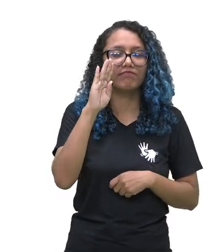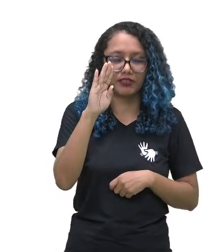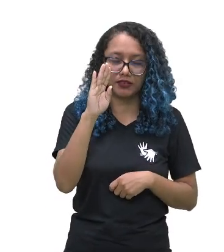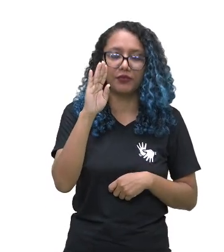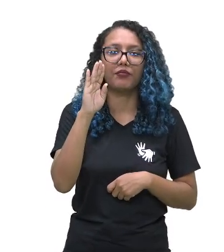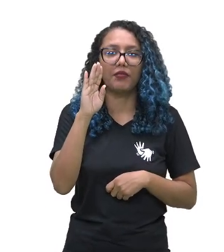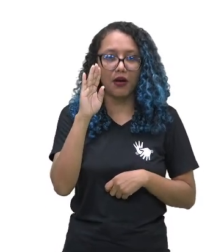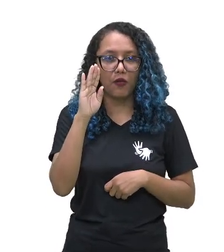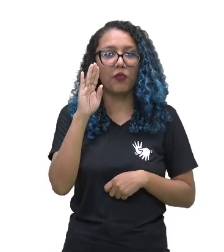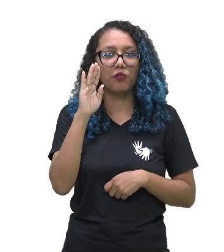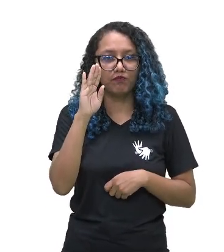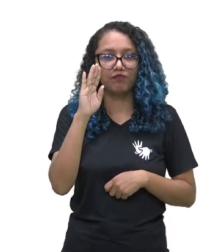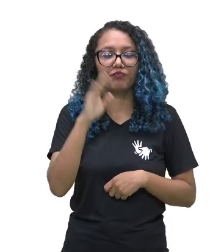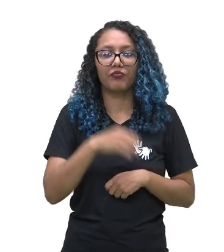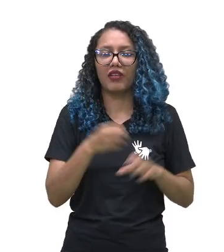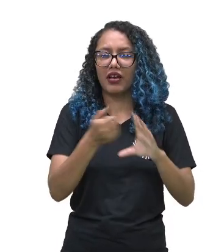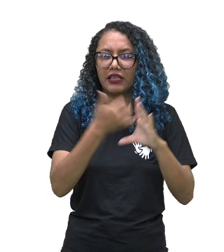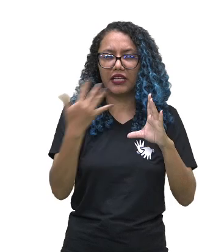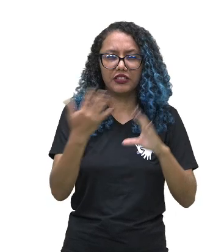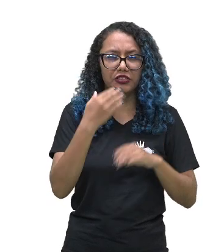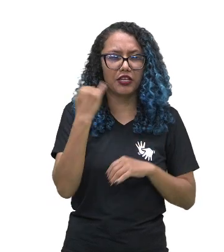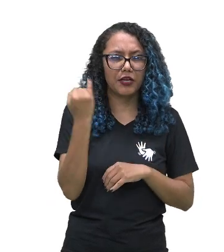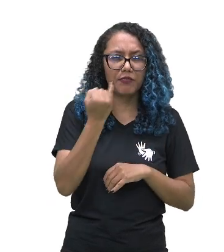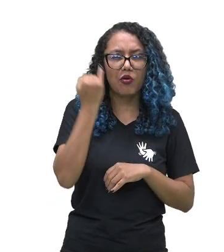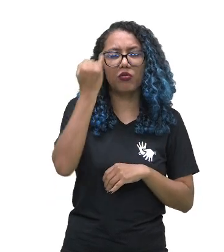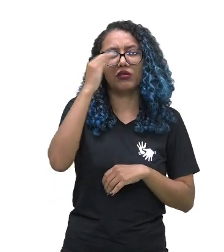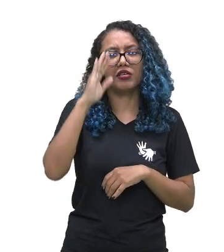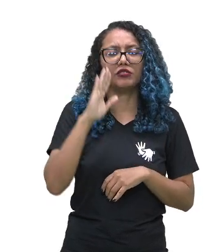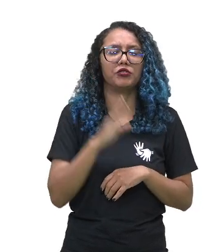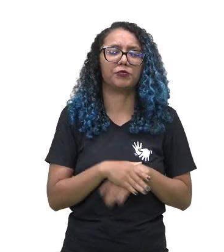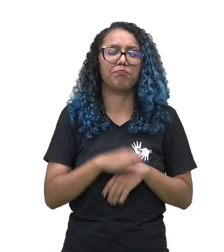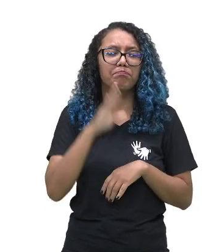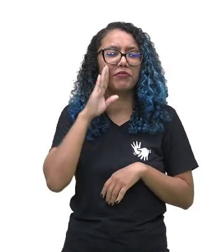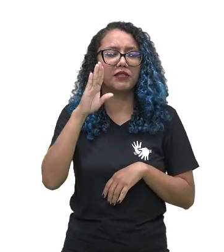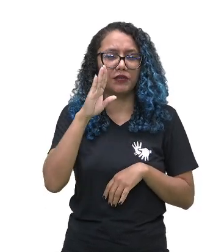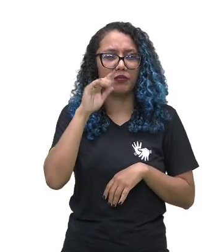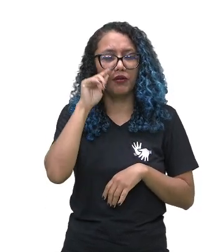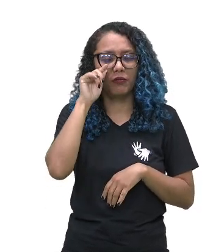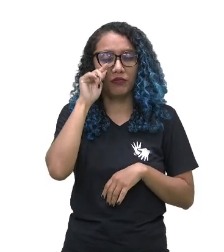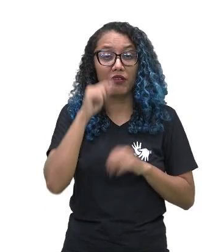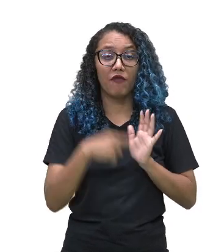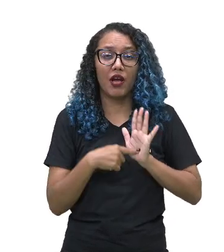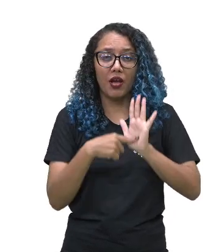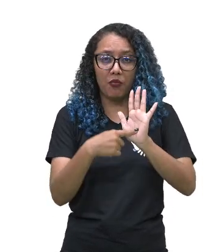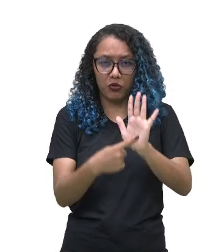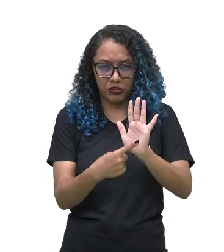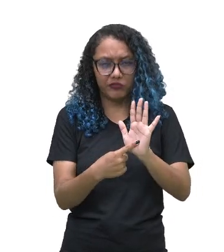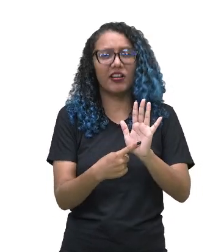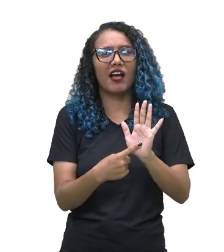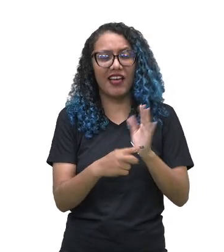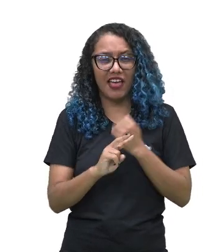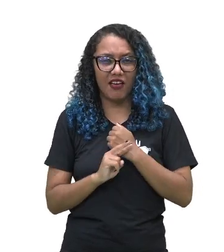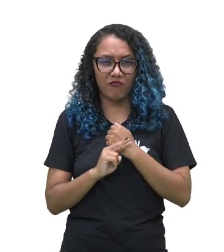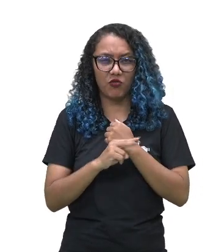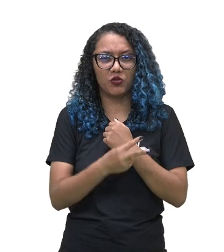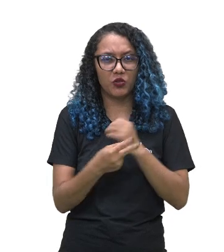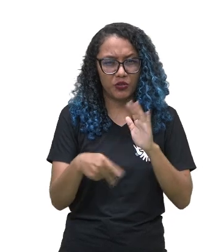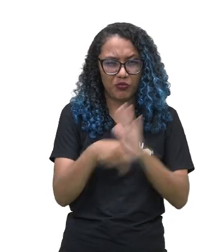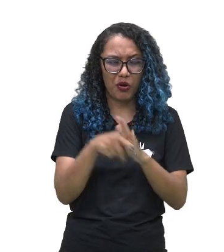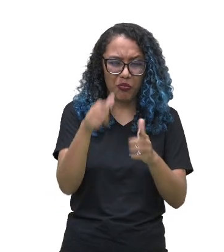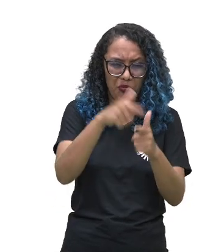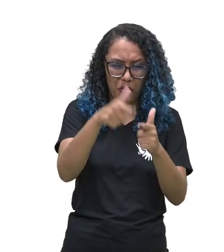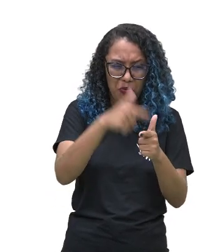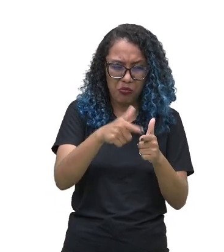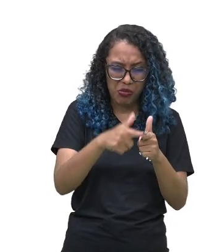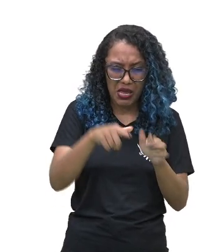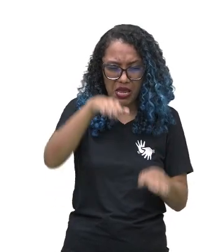assim, peça, é o principal ponto que vai trazer todos esses problemas, toda essa desigualdade,